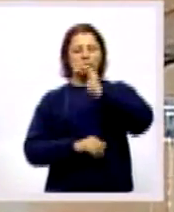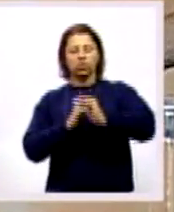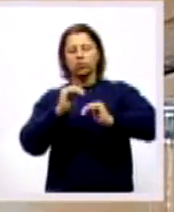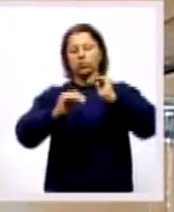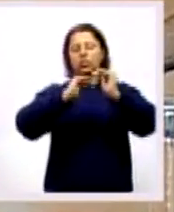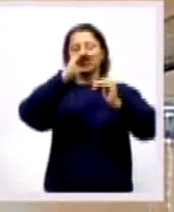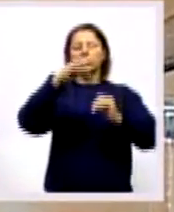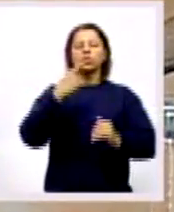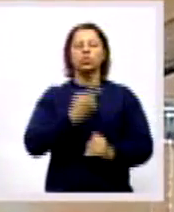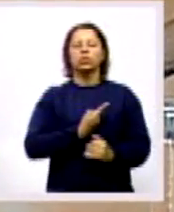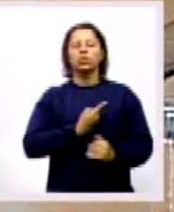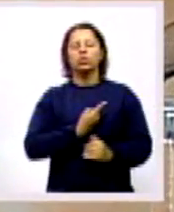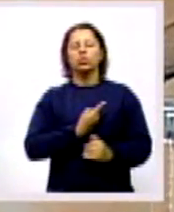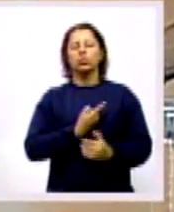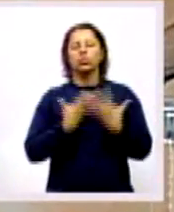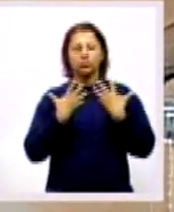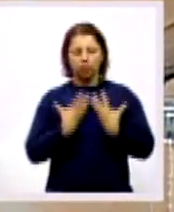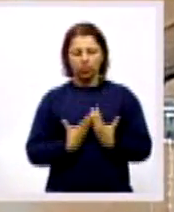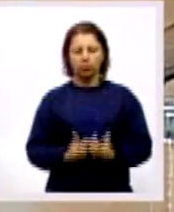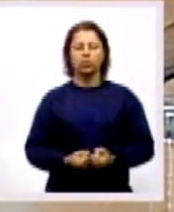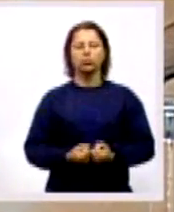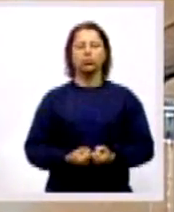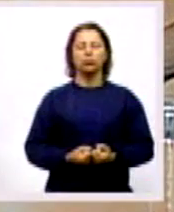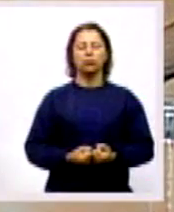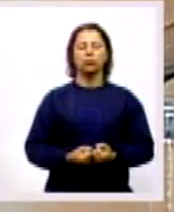nós estivermos temperados.